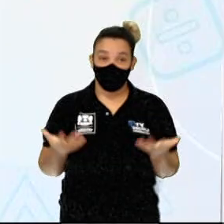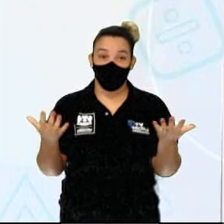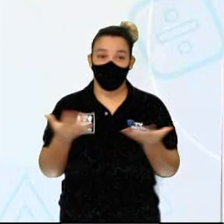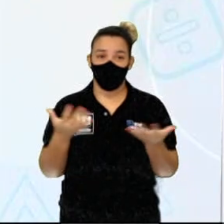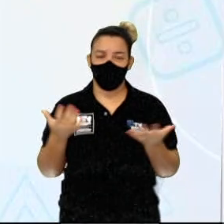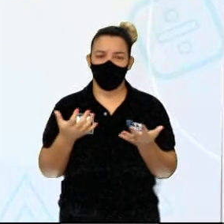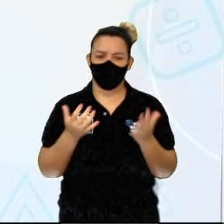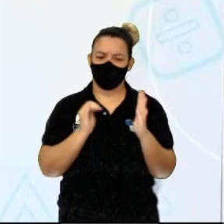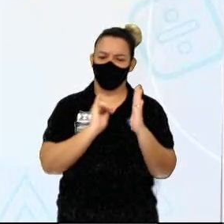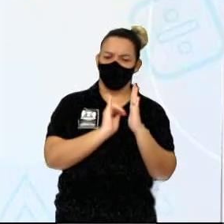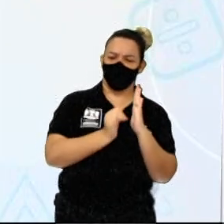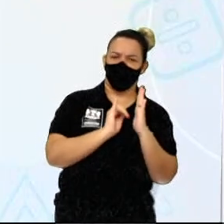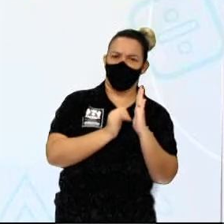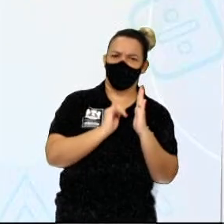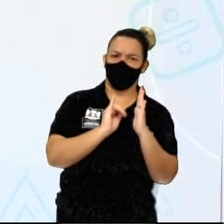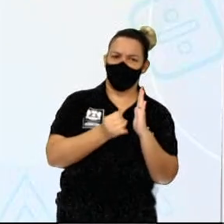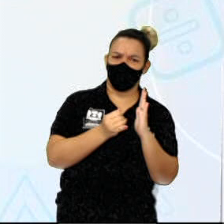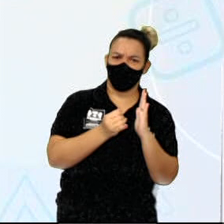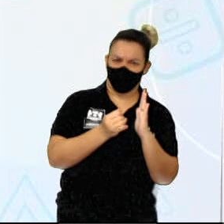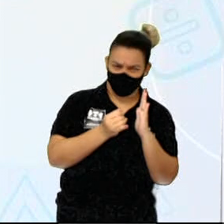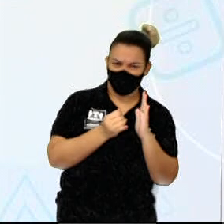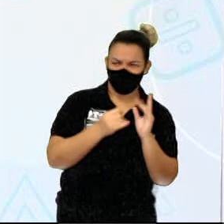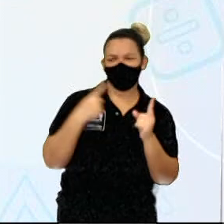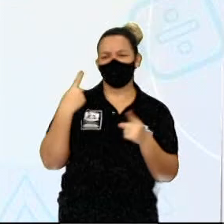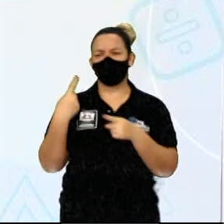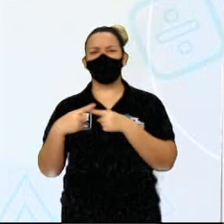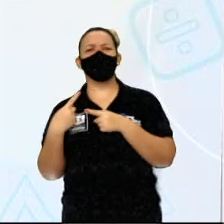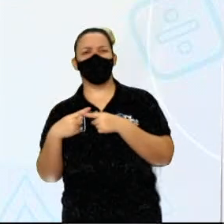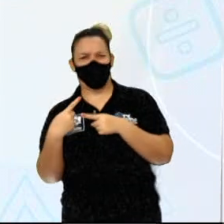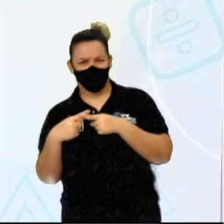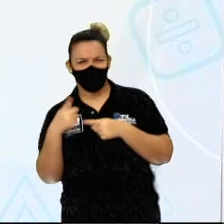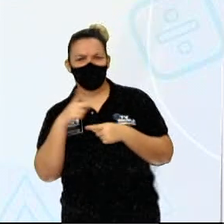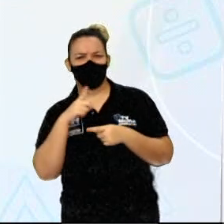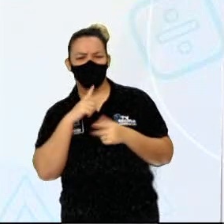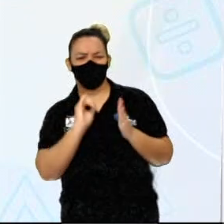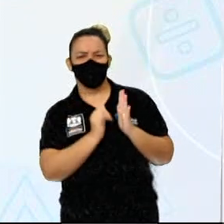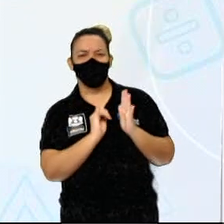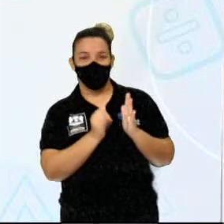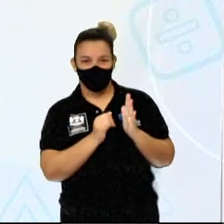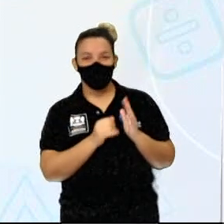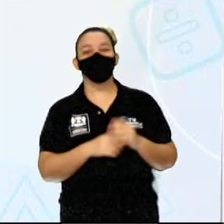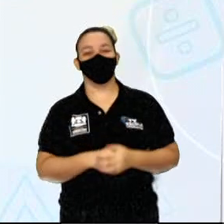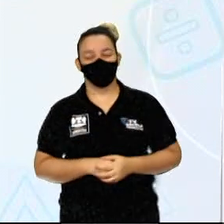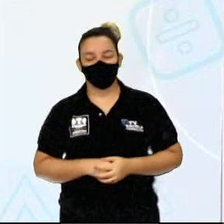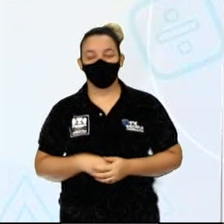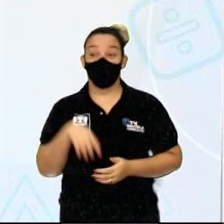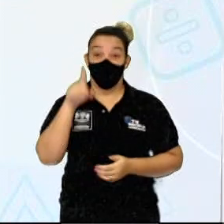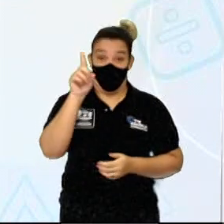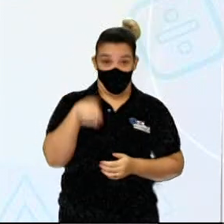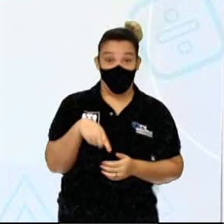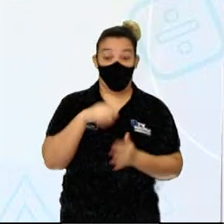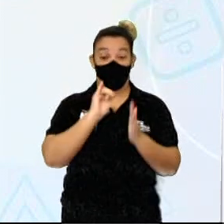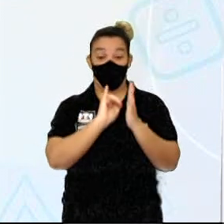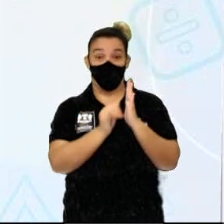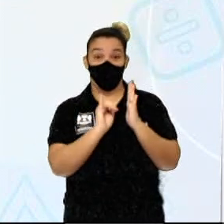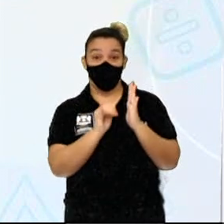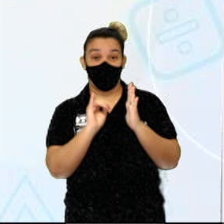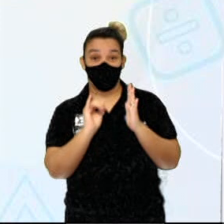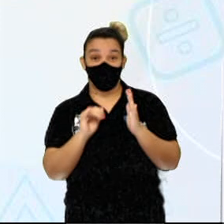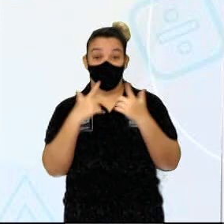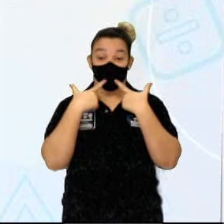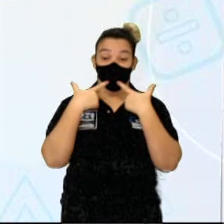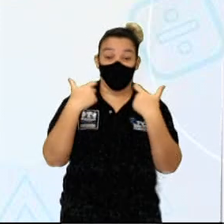por que se produz uma fábula? Bom, a fábula é uma narrativa alegórica, como eu já disse a vocês, do gênero